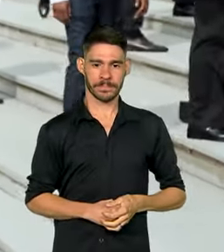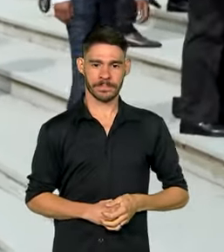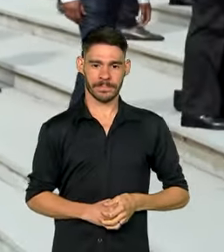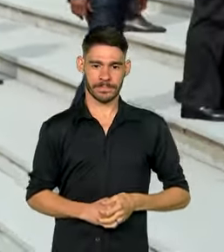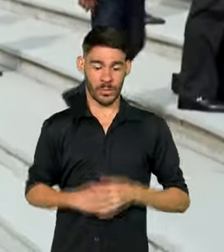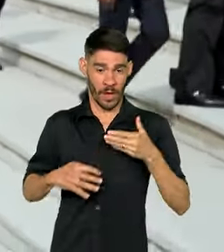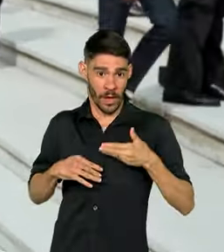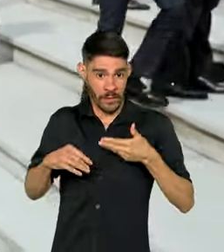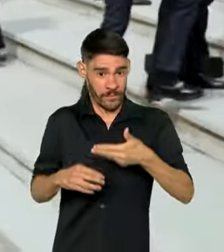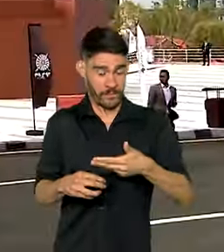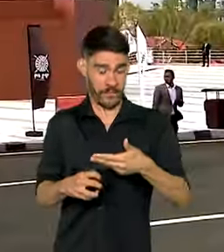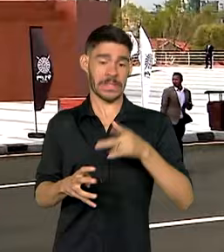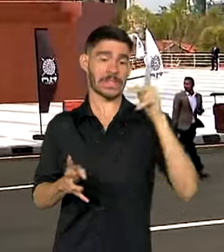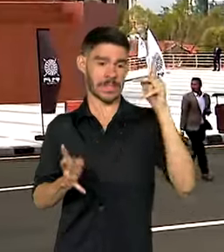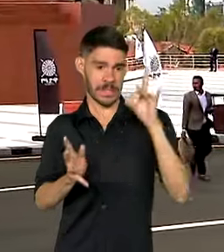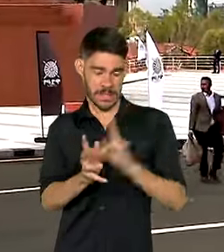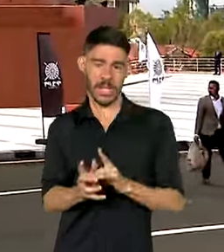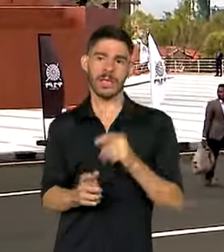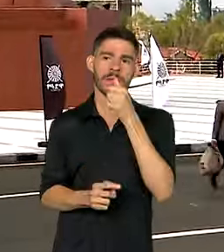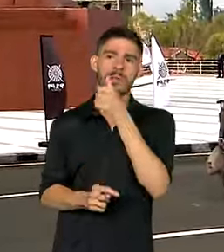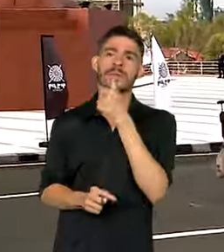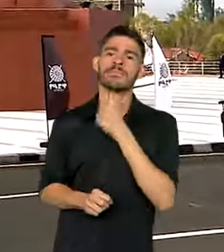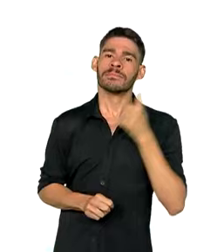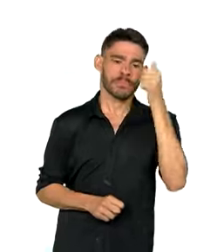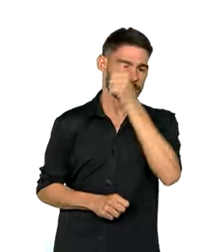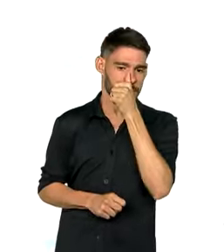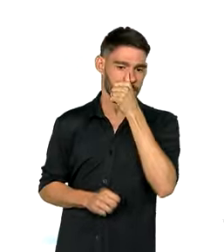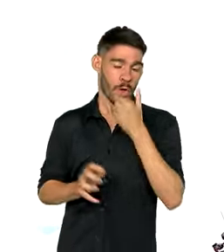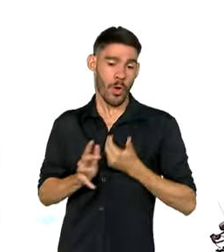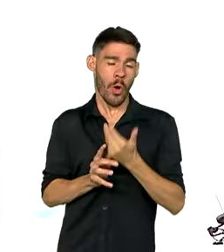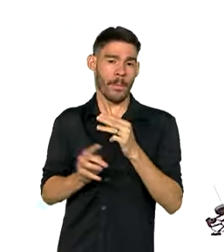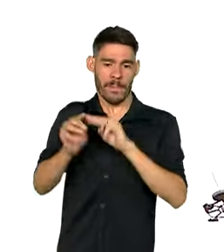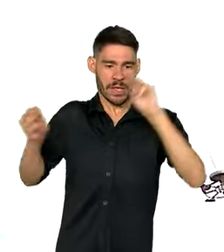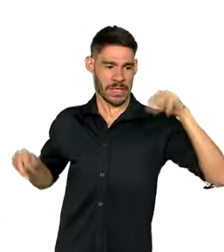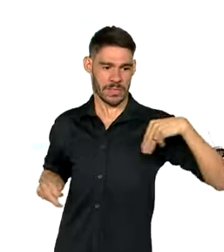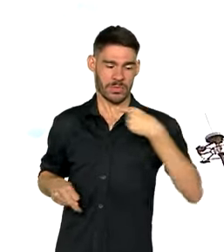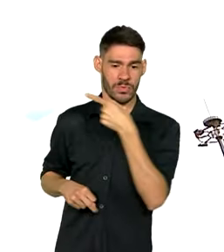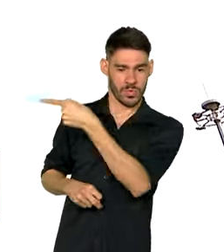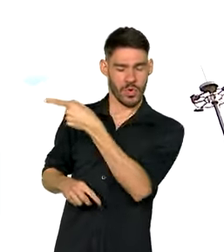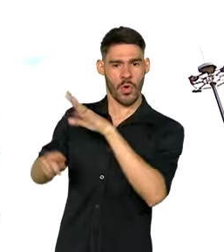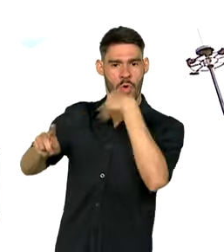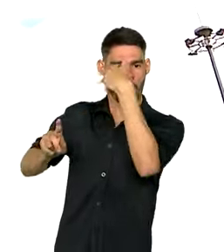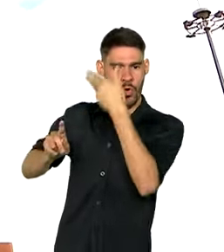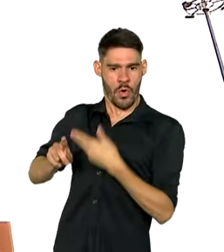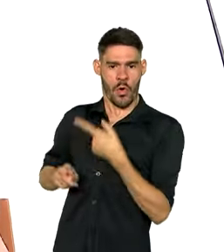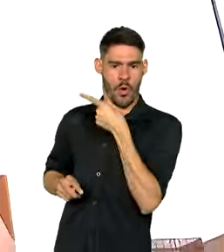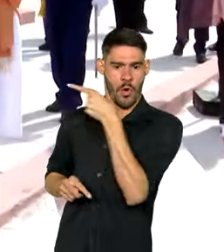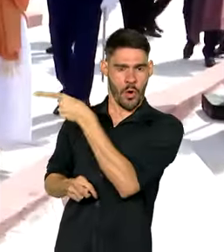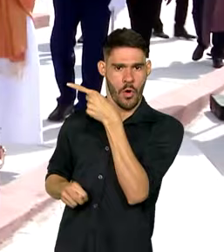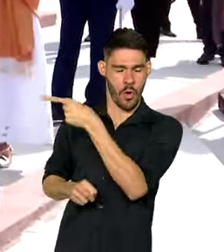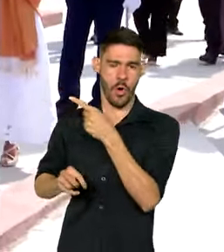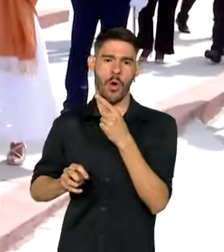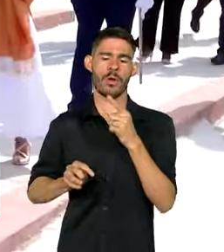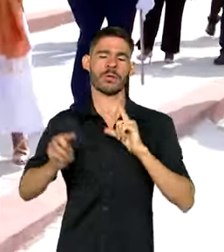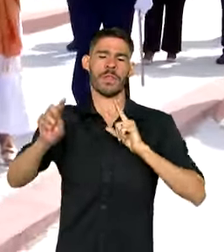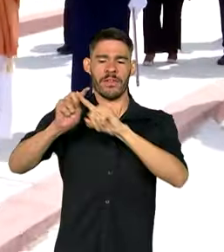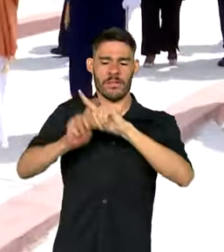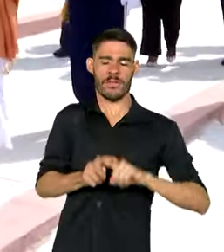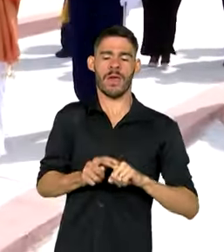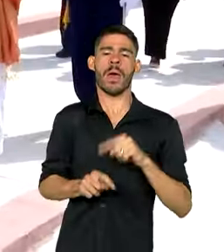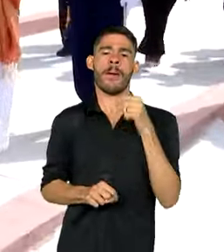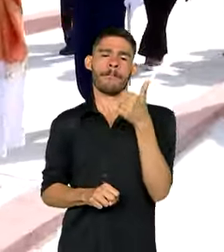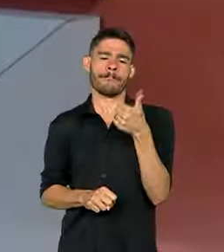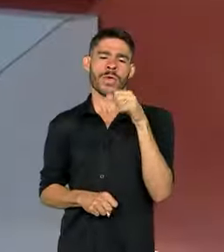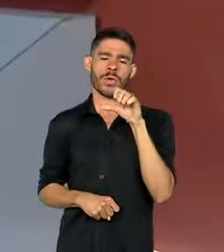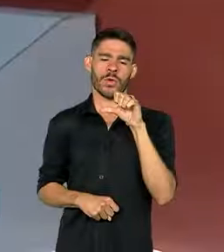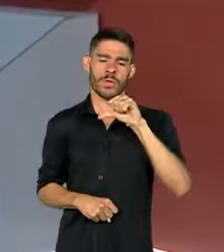A visita oficial à Etiópia começou pelo Memorial de Adwa. A homenagem aos heróis caídos na batalha de 1896 contra